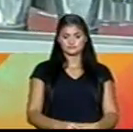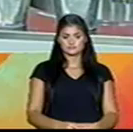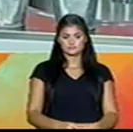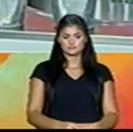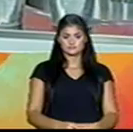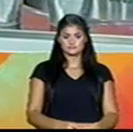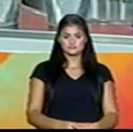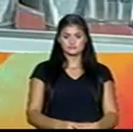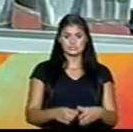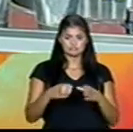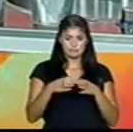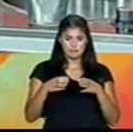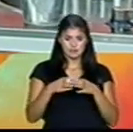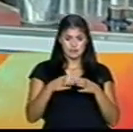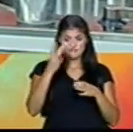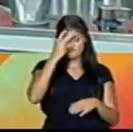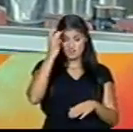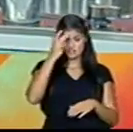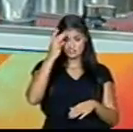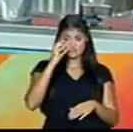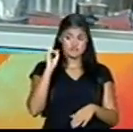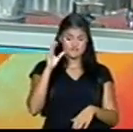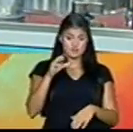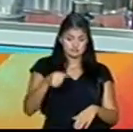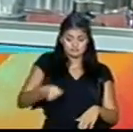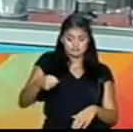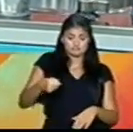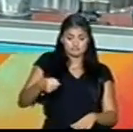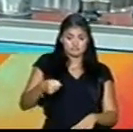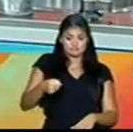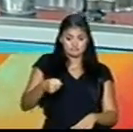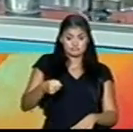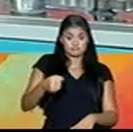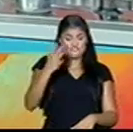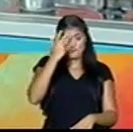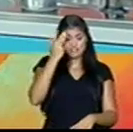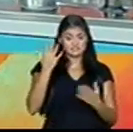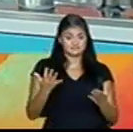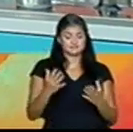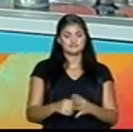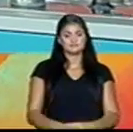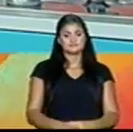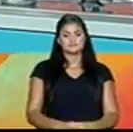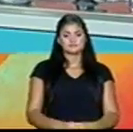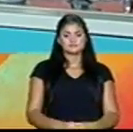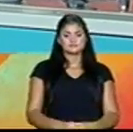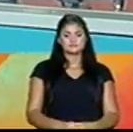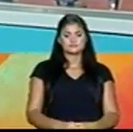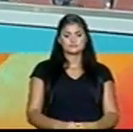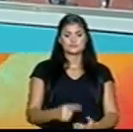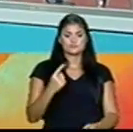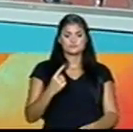E assim desse tamanho até é mais fácil de transportar é, também, é? Para levar, não é? Na lancheira, claro. É muito prático. Pronto, uma.